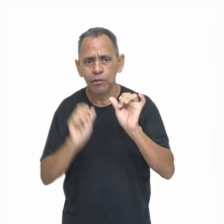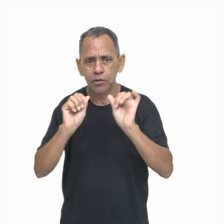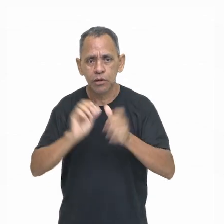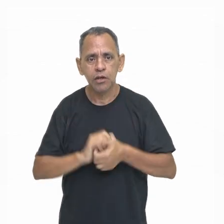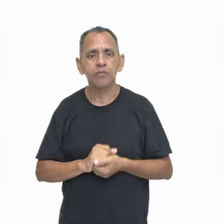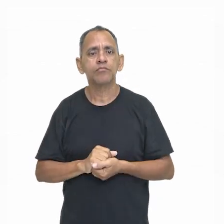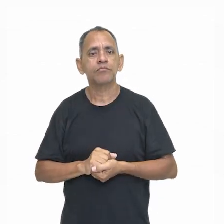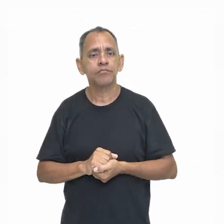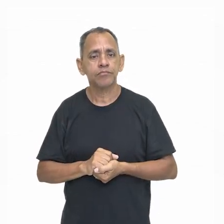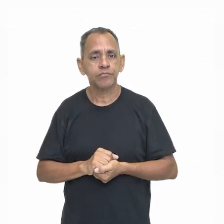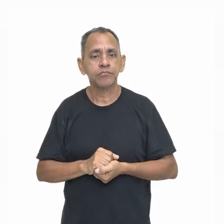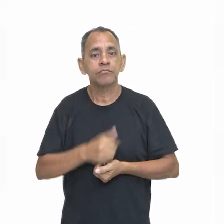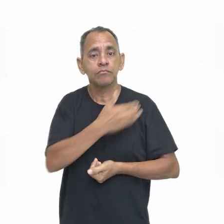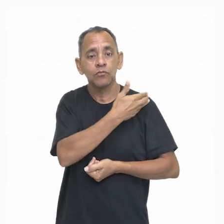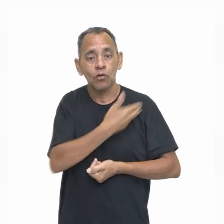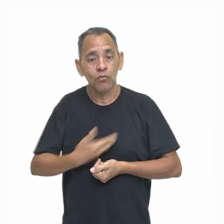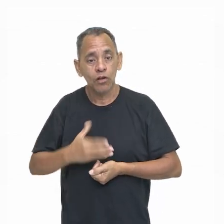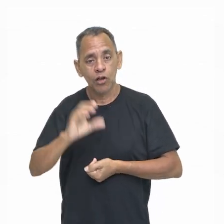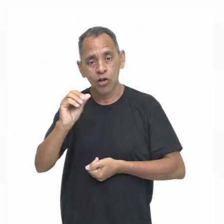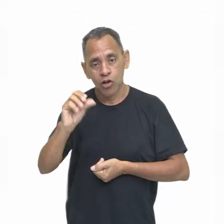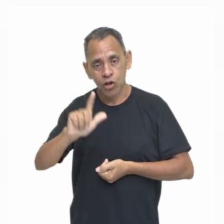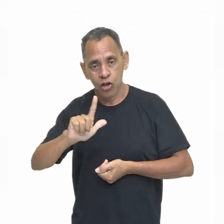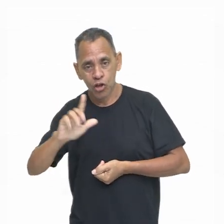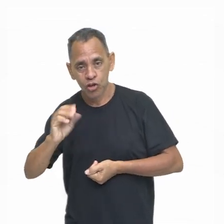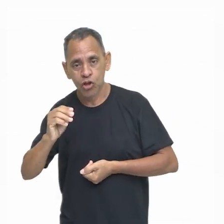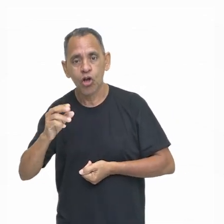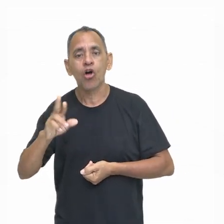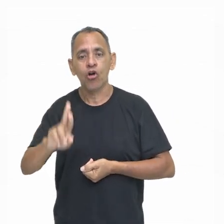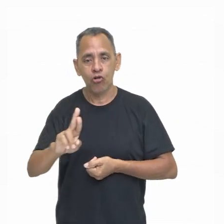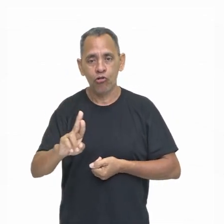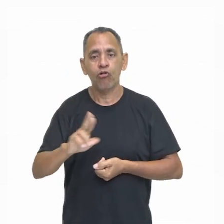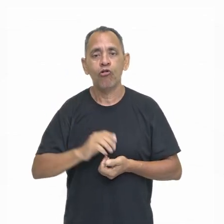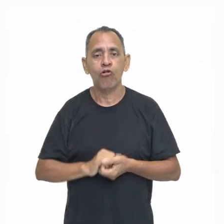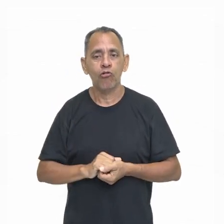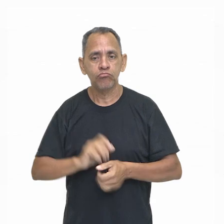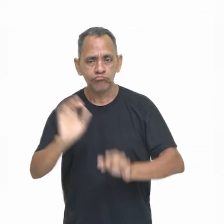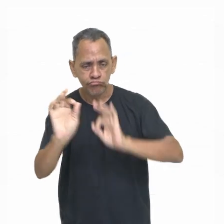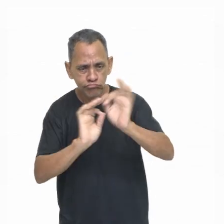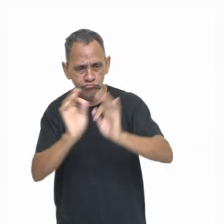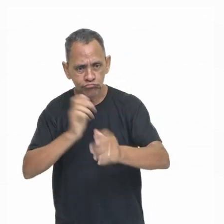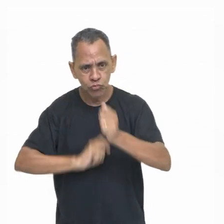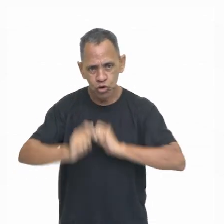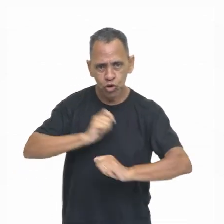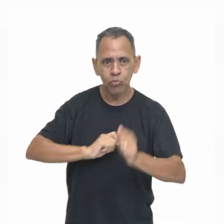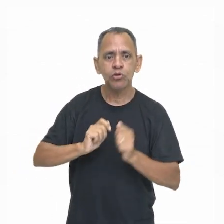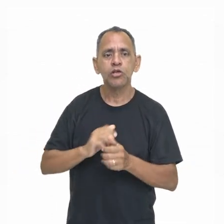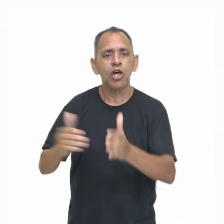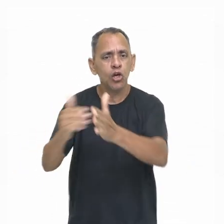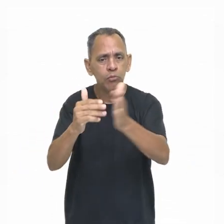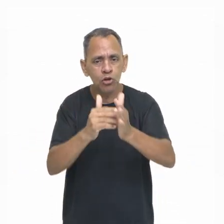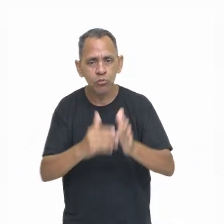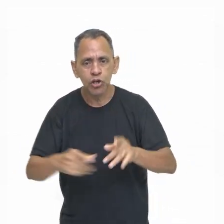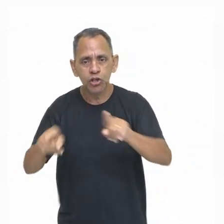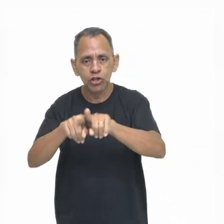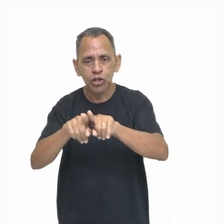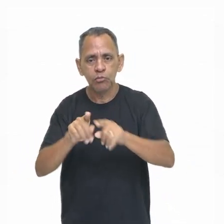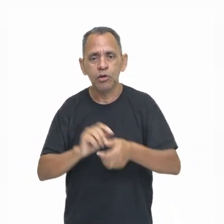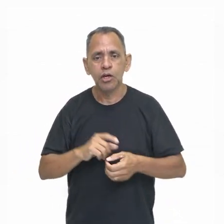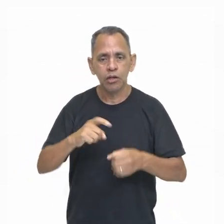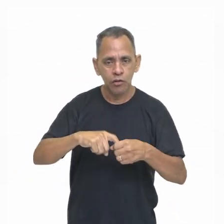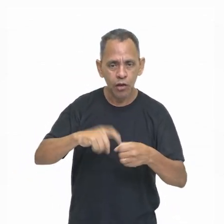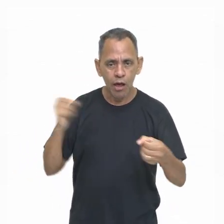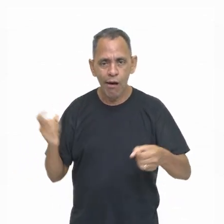o seguinte: o governo Collor e os planos econômicos, o impeachment e o governo